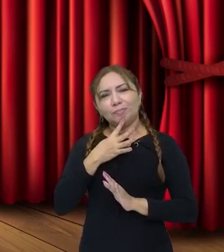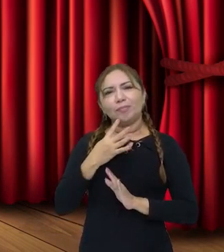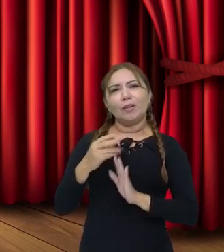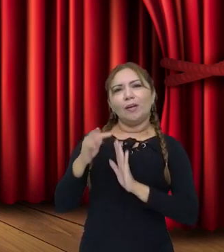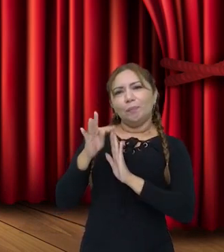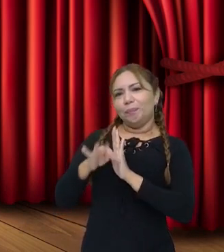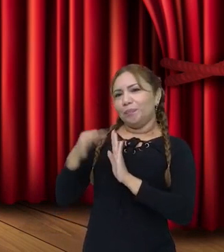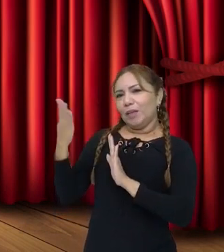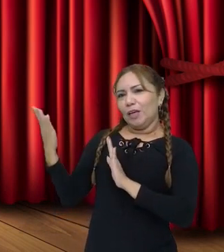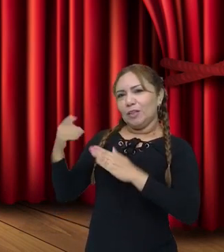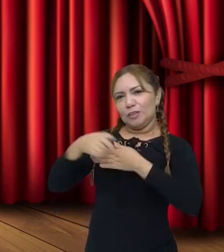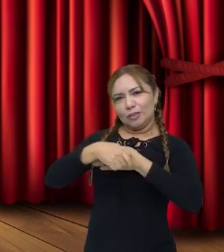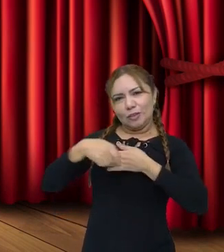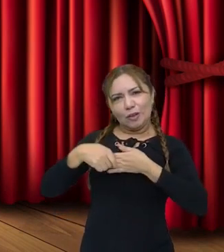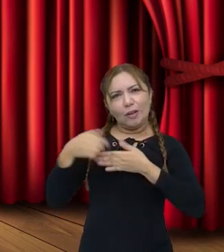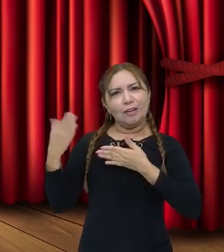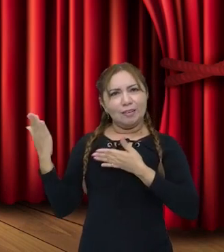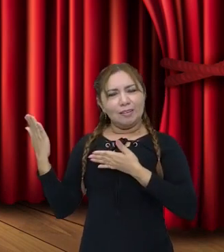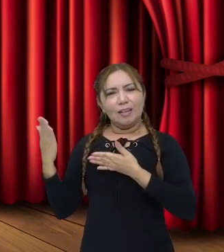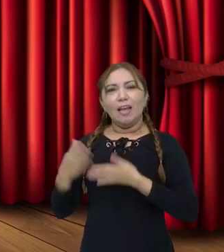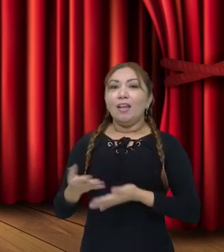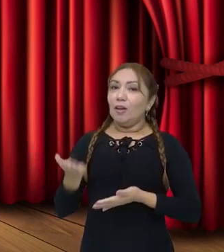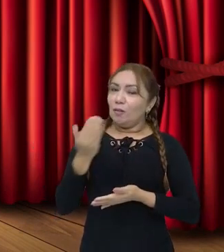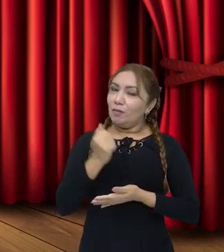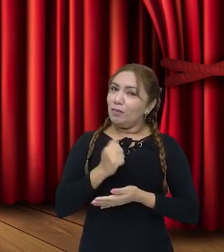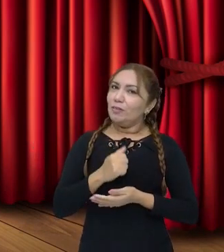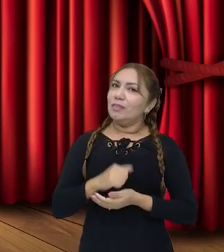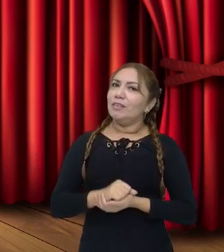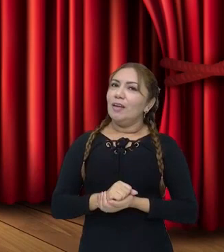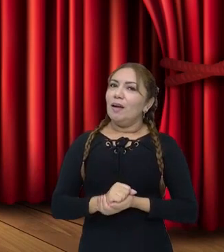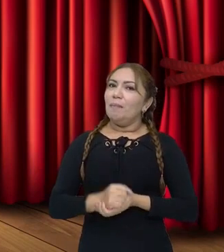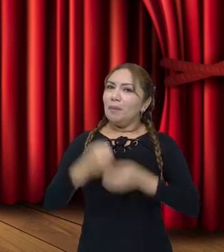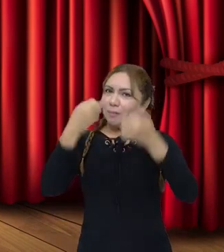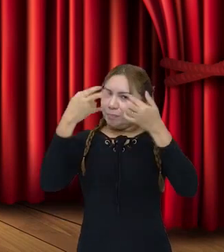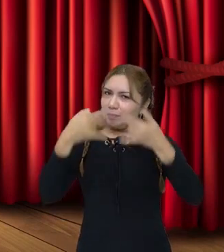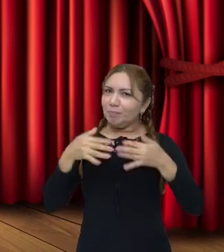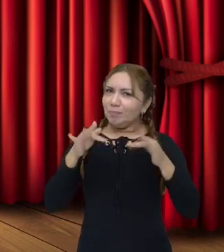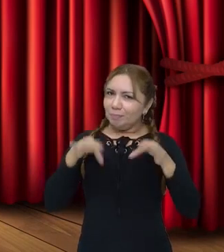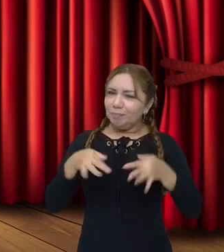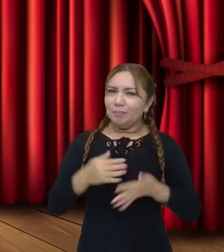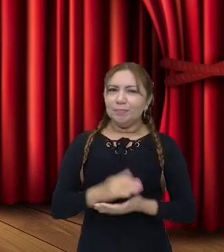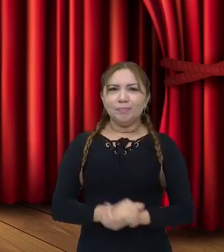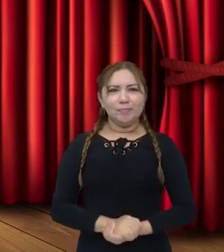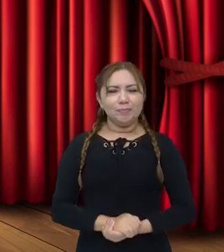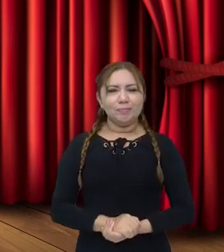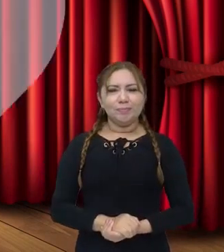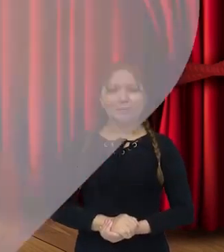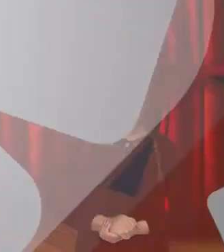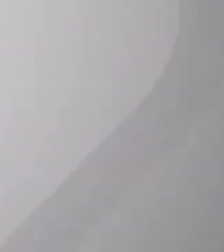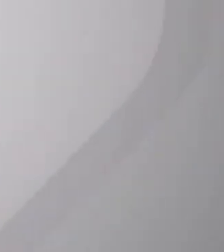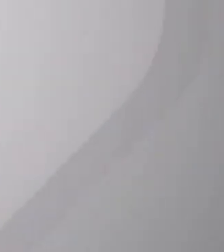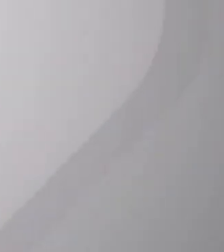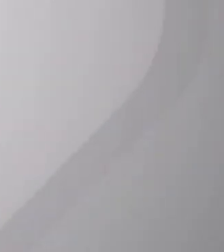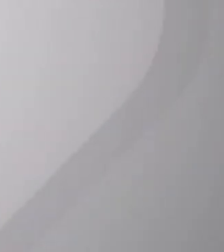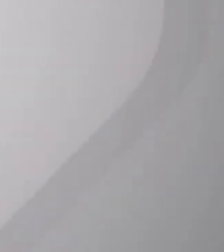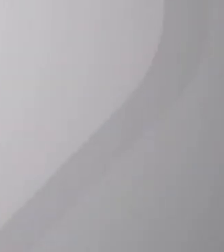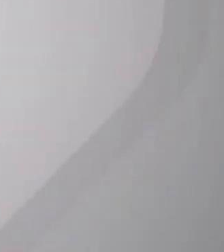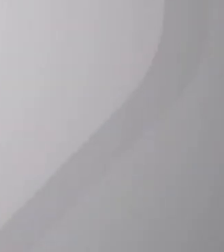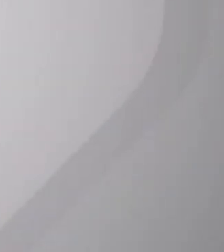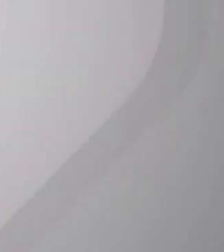nossa autora. Eu convido vocês para as nossas considerações finais. Vamos lá?